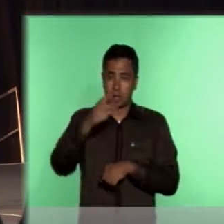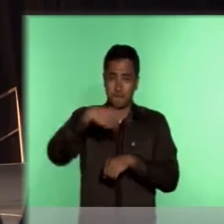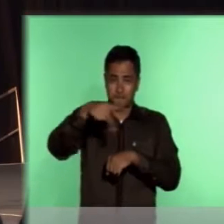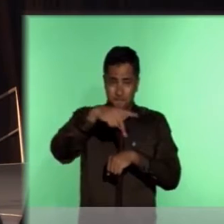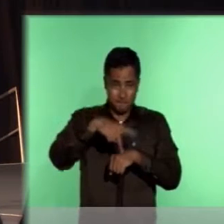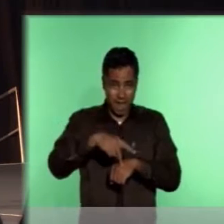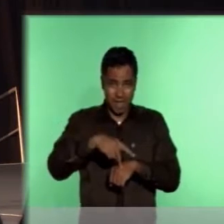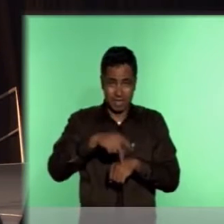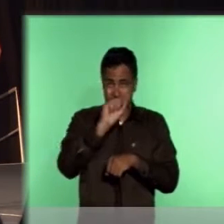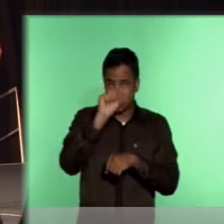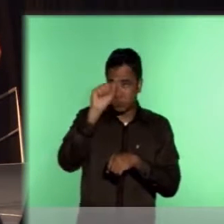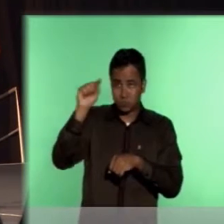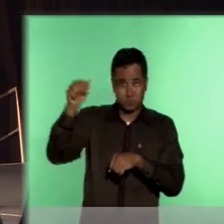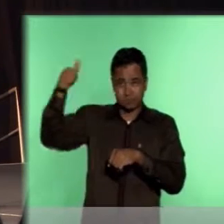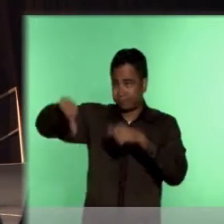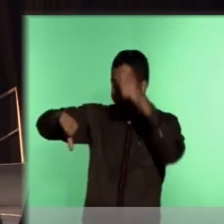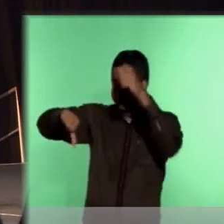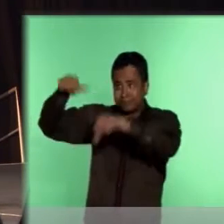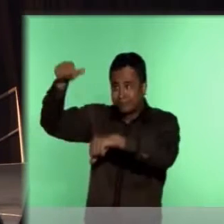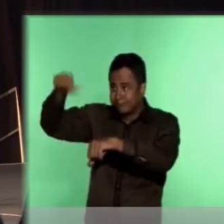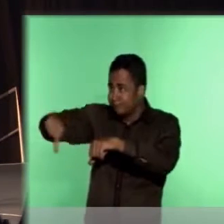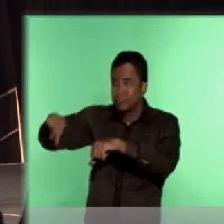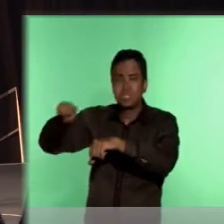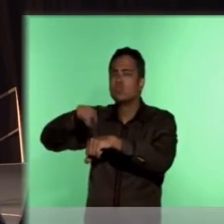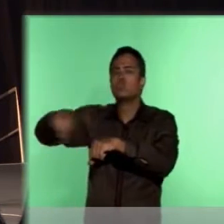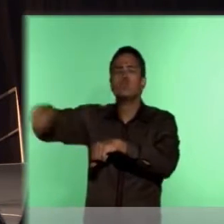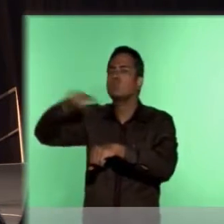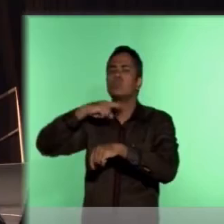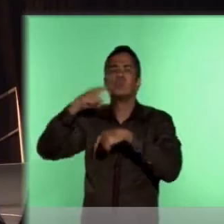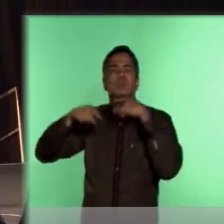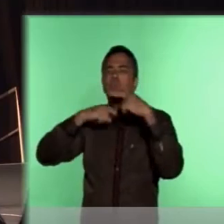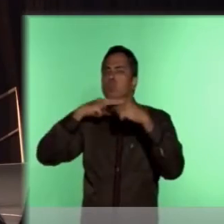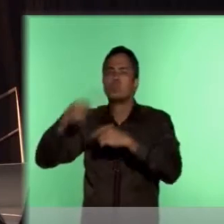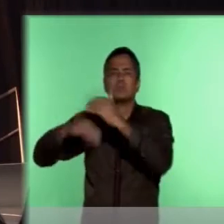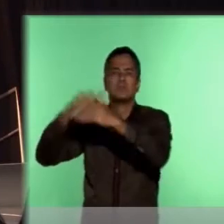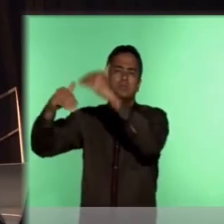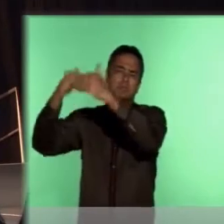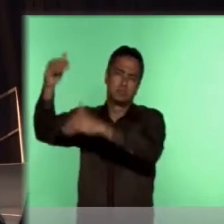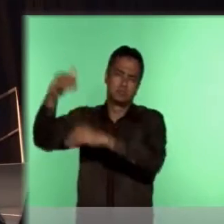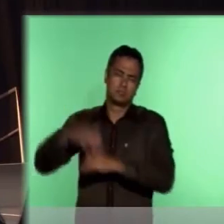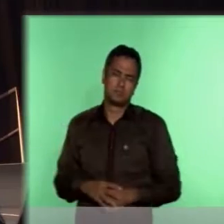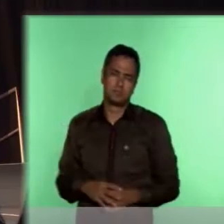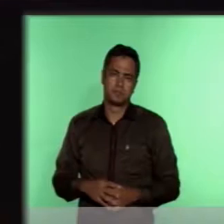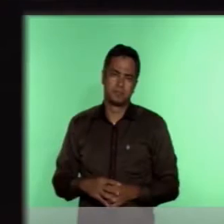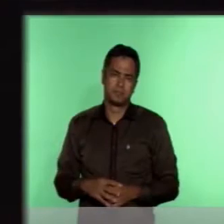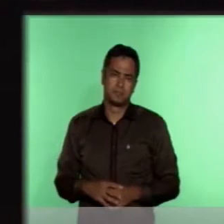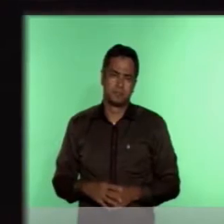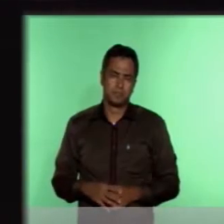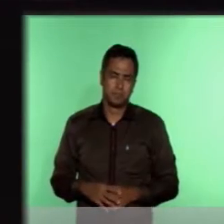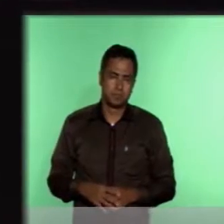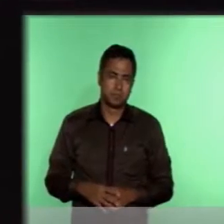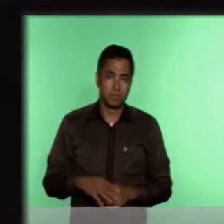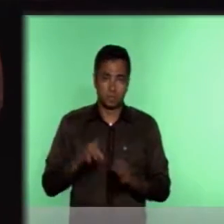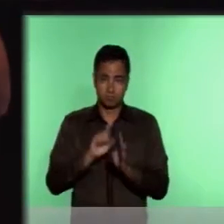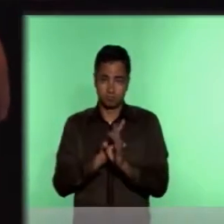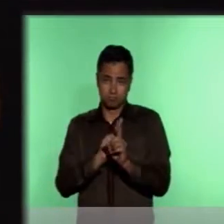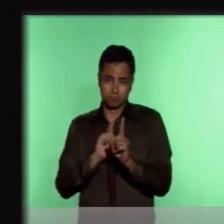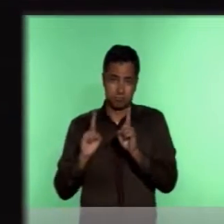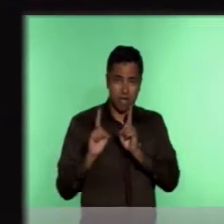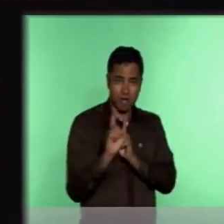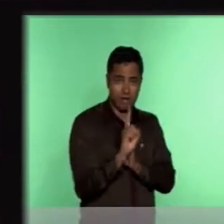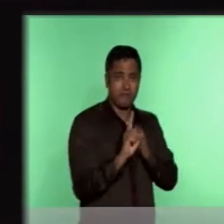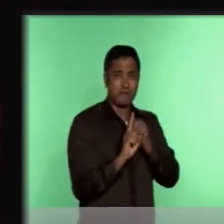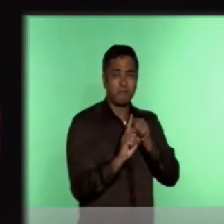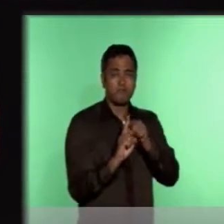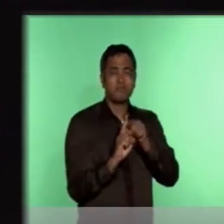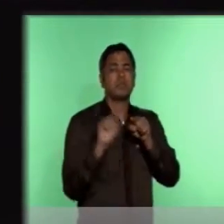metas, avançou. Ele teve à frente, olha que curioso, ele teve à frente do acesso à educação infantil e do acesso à